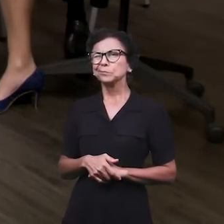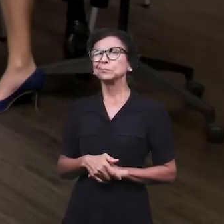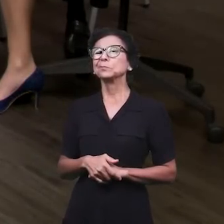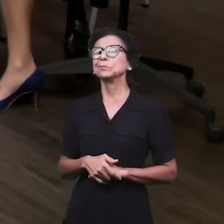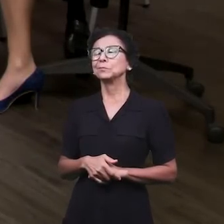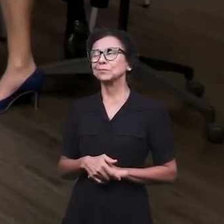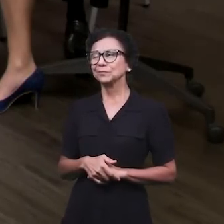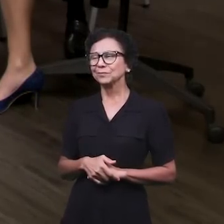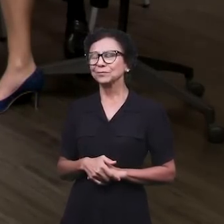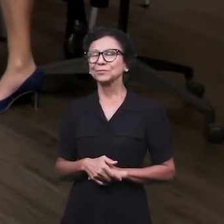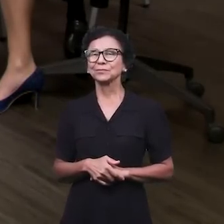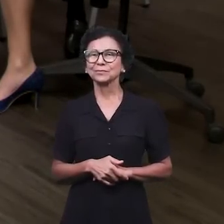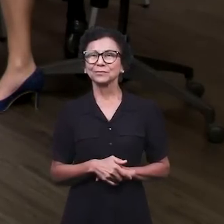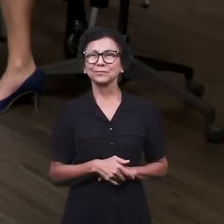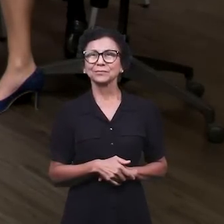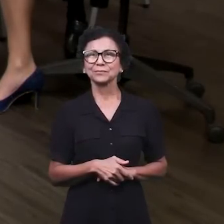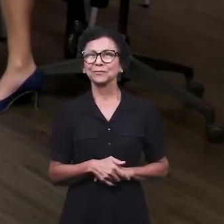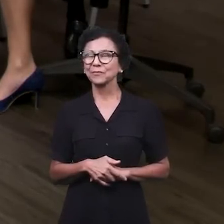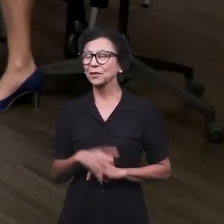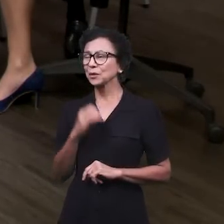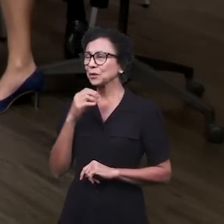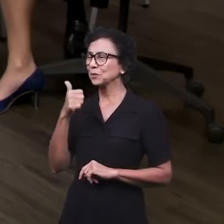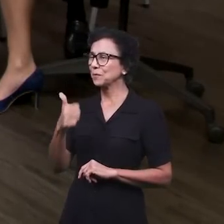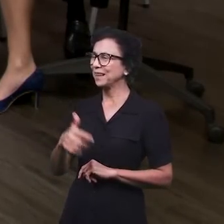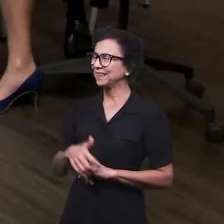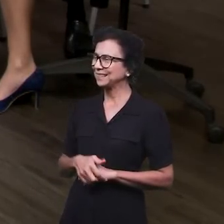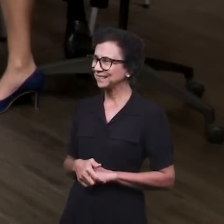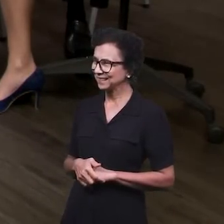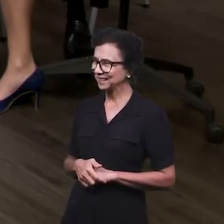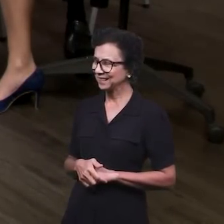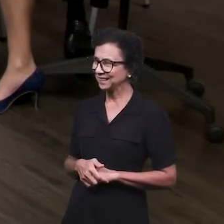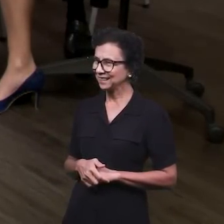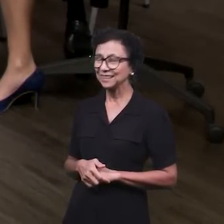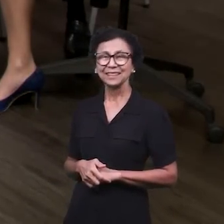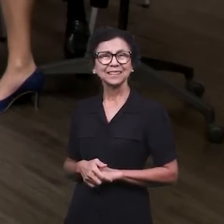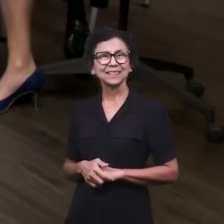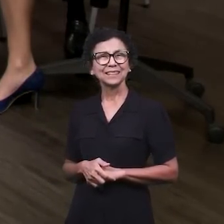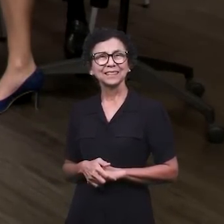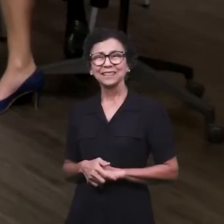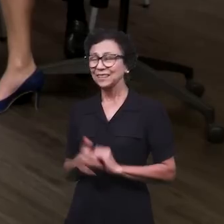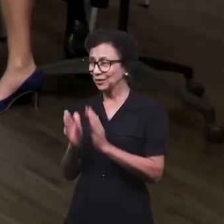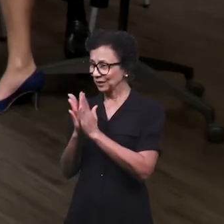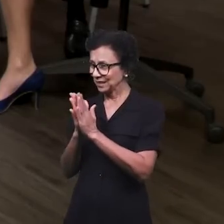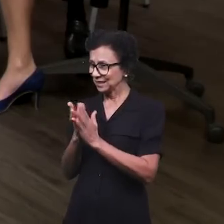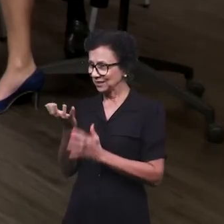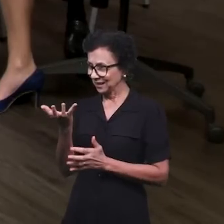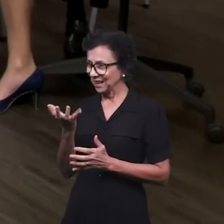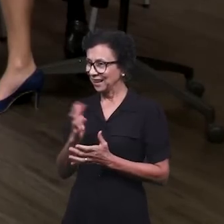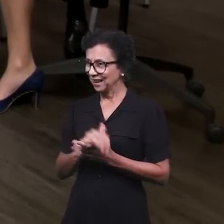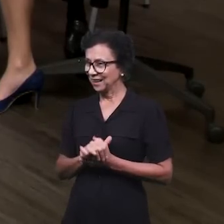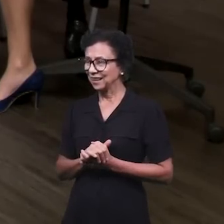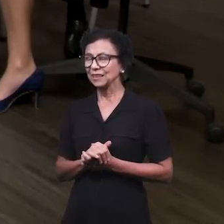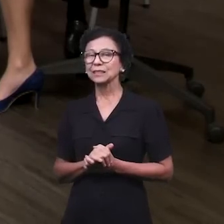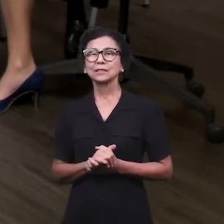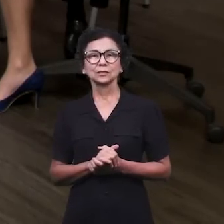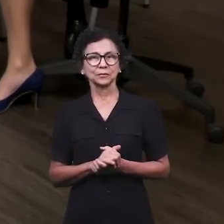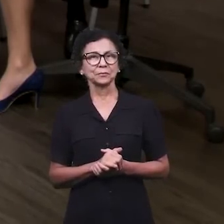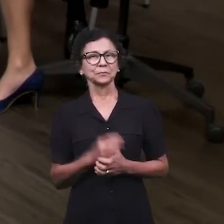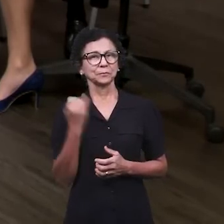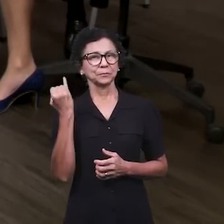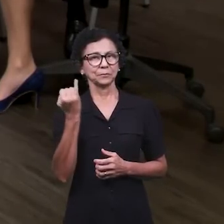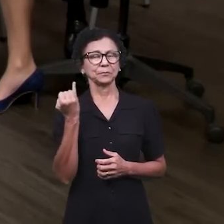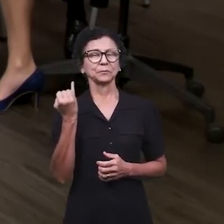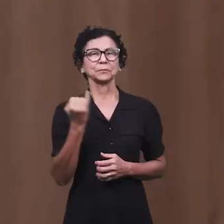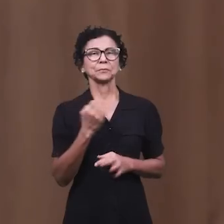Se aproxima dela. Ei, fulano, tudo bem? Você está tão distante, está precisando... Você quer que eu ore por você e tal? Entendeu? Então, veja